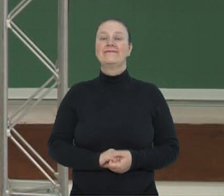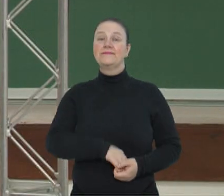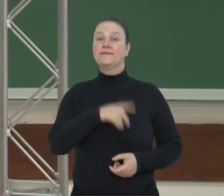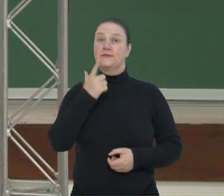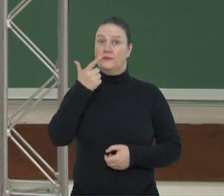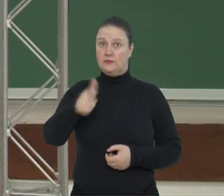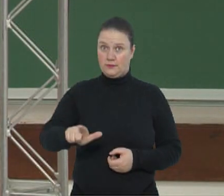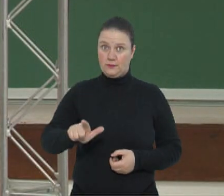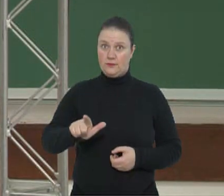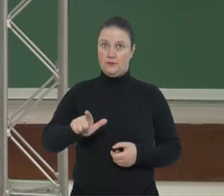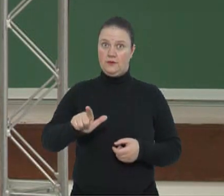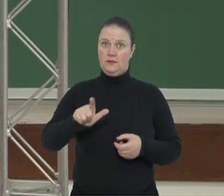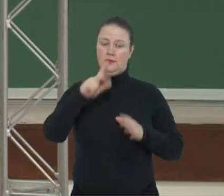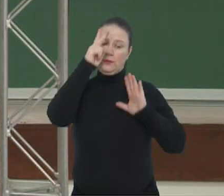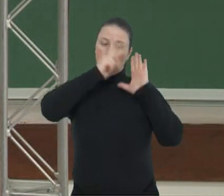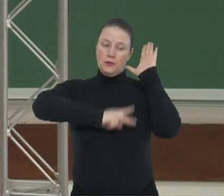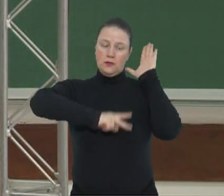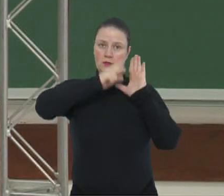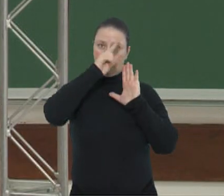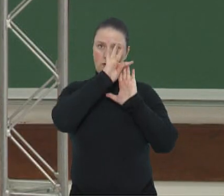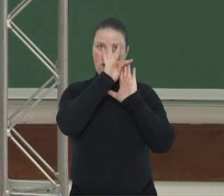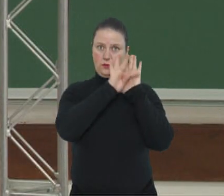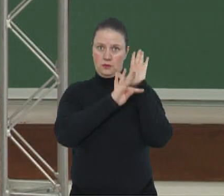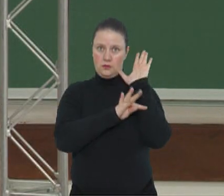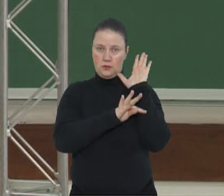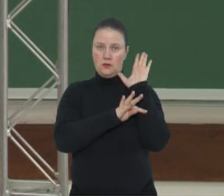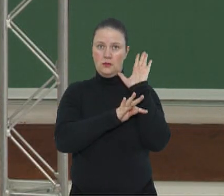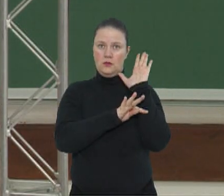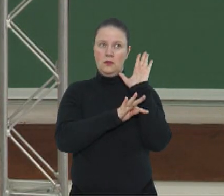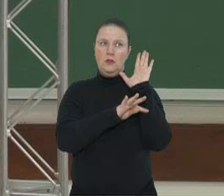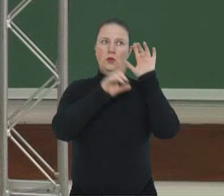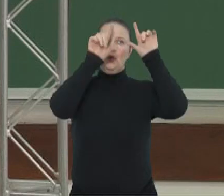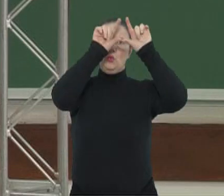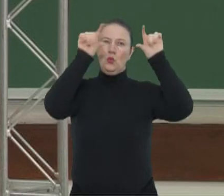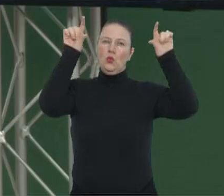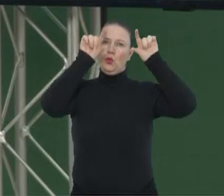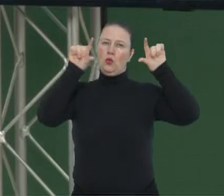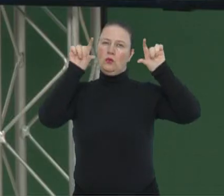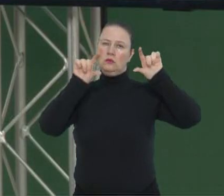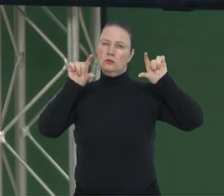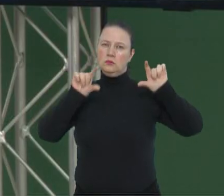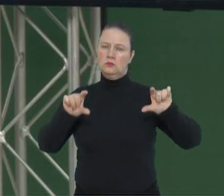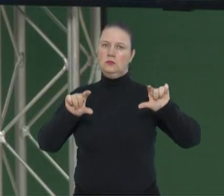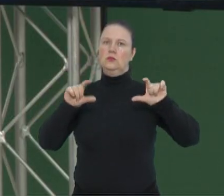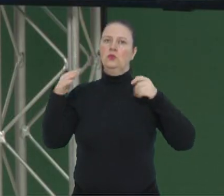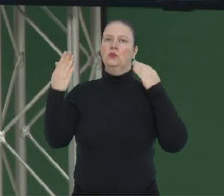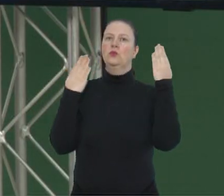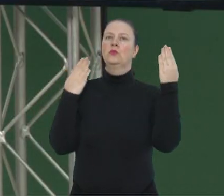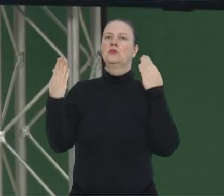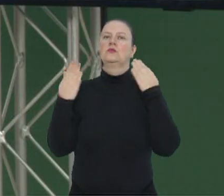Após, então, realizar a leitura destes 6 versos aqui, comparar aí com esse